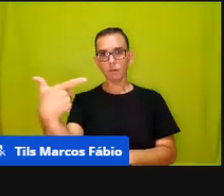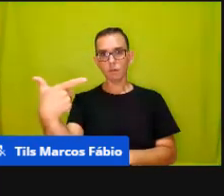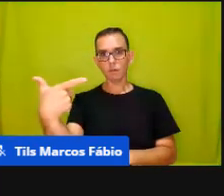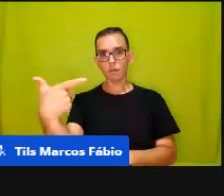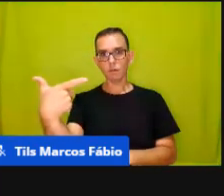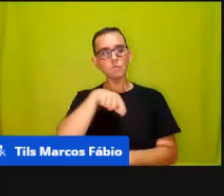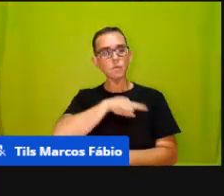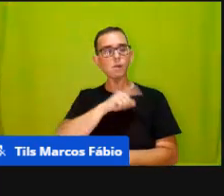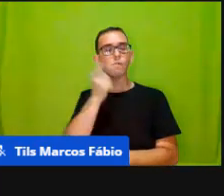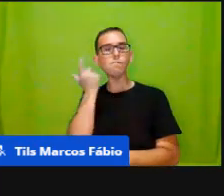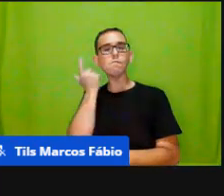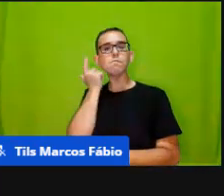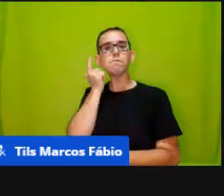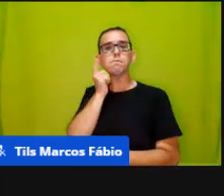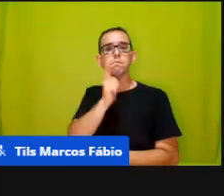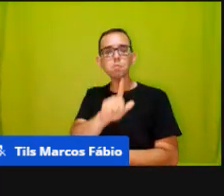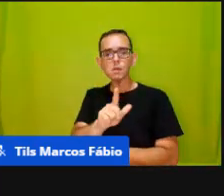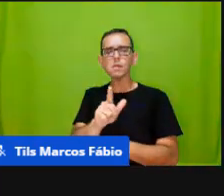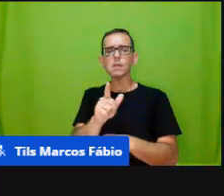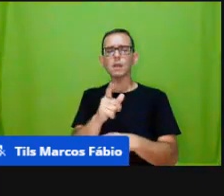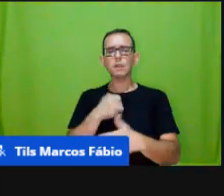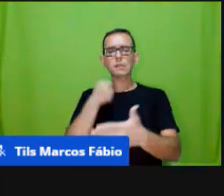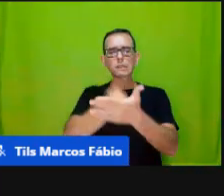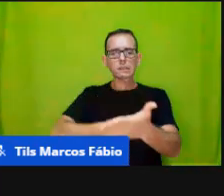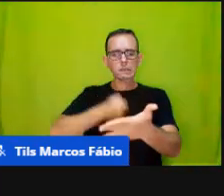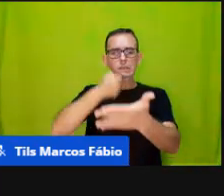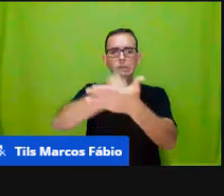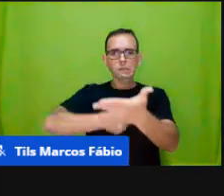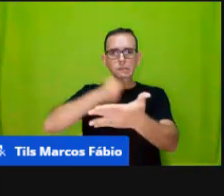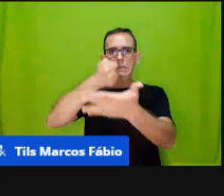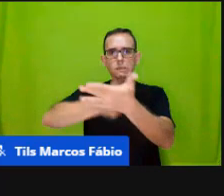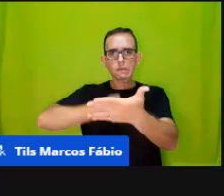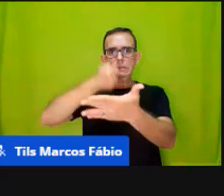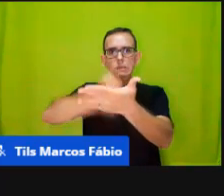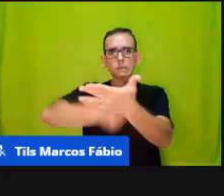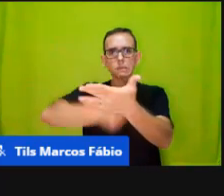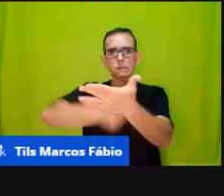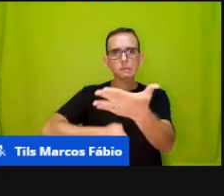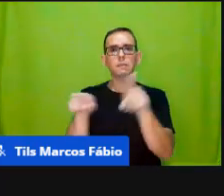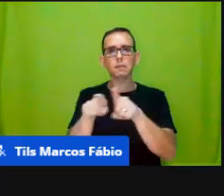conseguimos, depois de muita luta, de muita